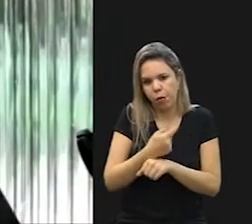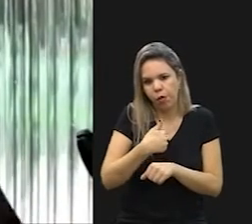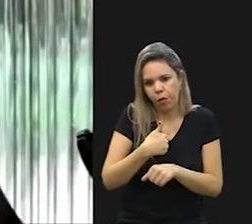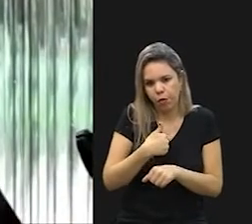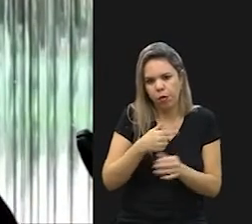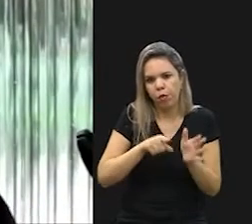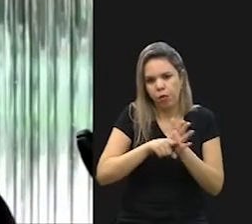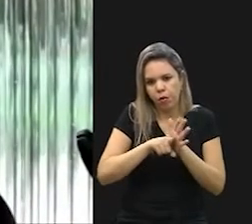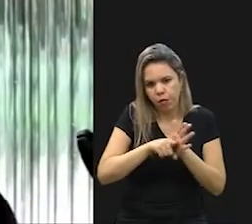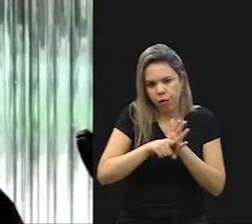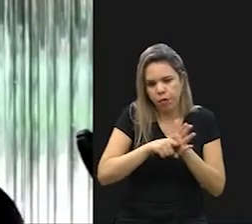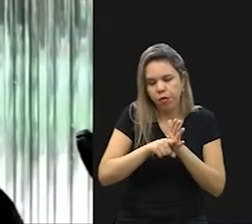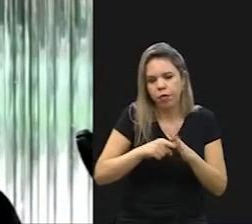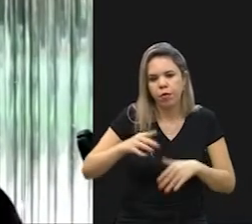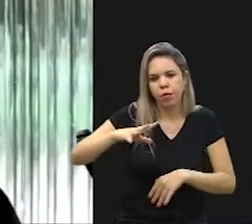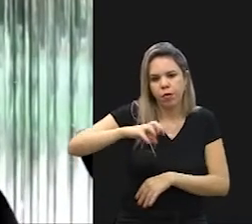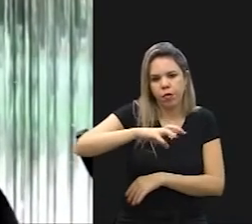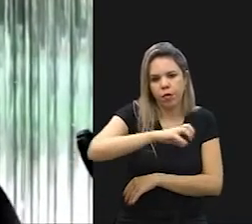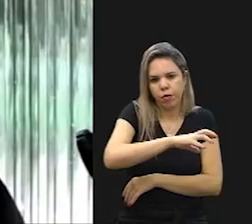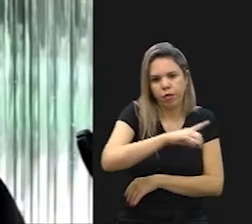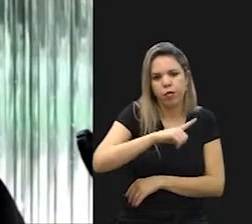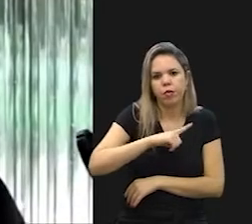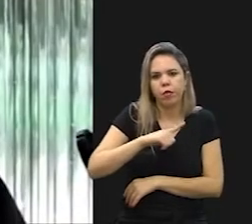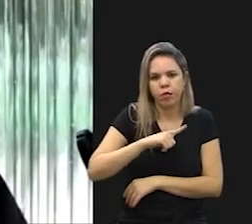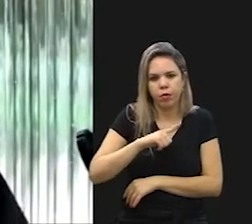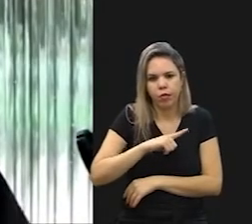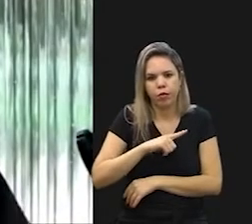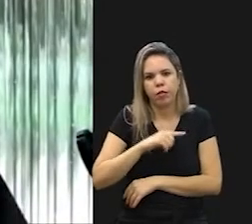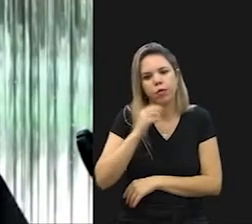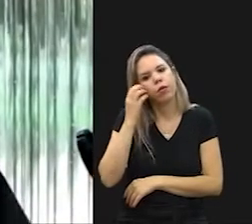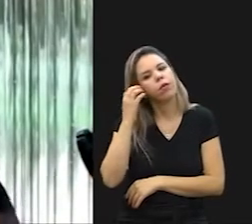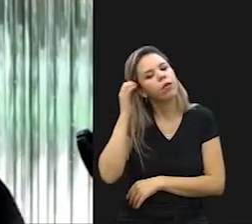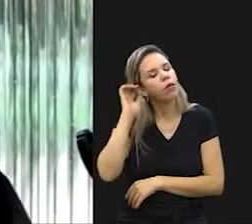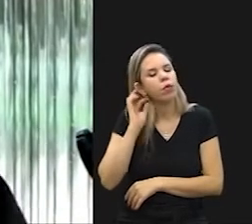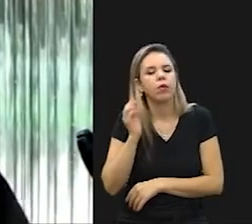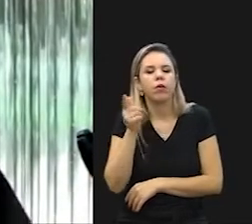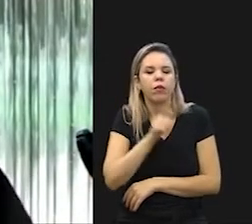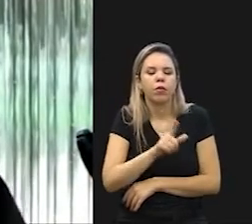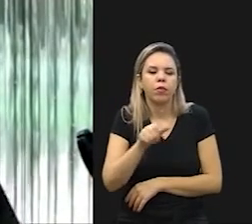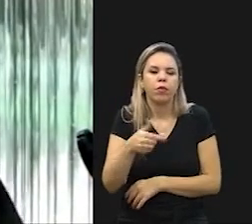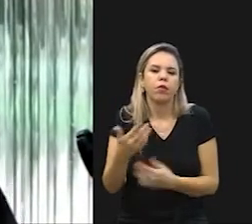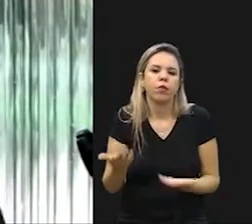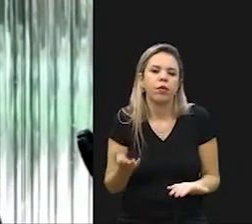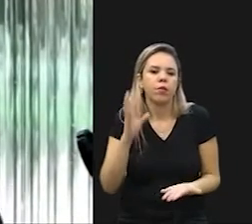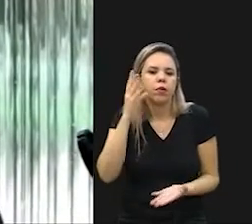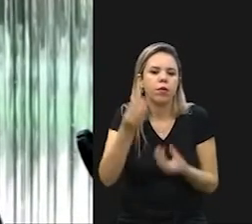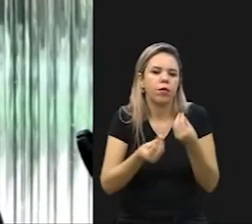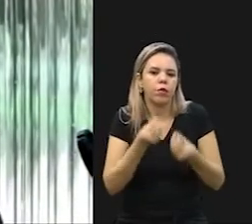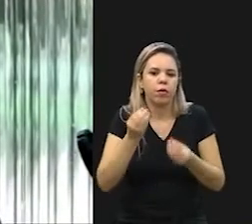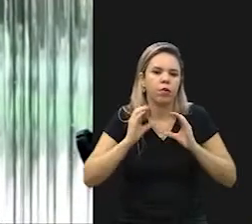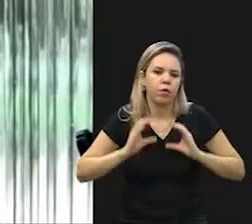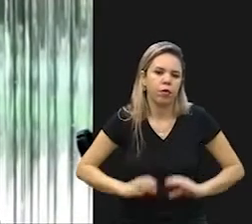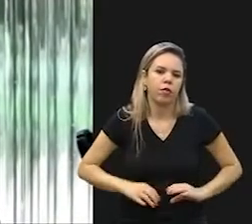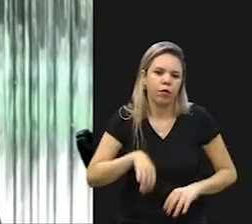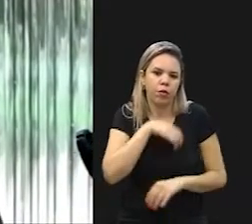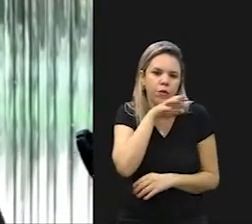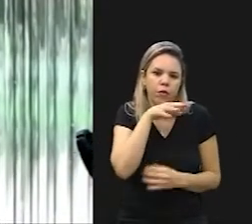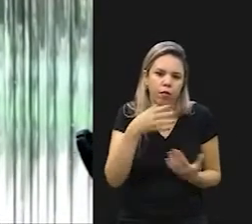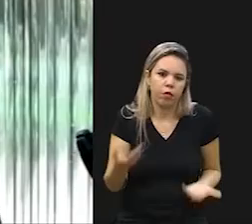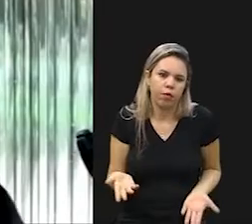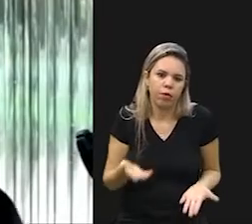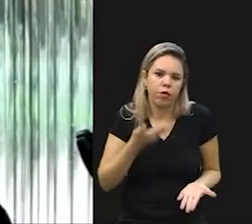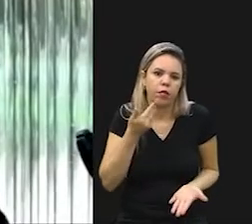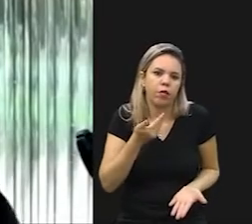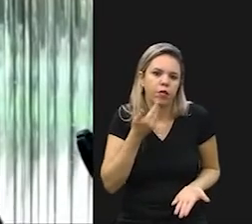por estudar répteis e anfíbios, também tenho uma vantagem nisso, de entender um pouco do comportamento dos animais, e